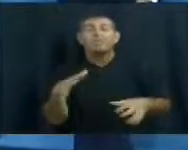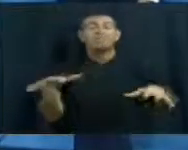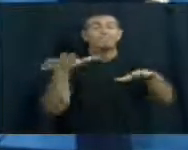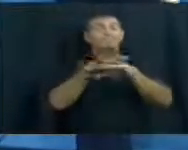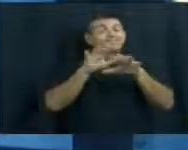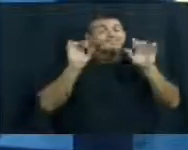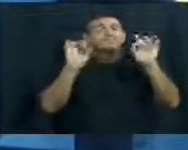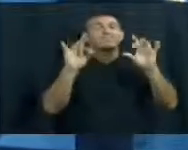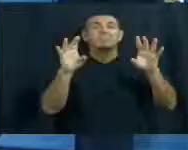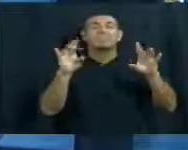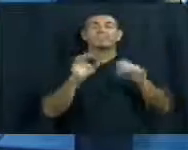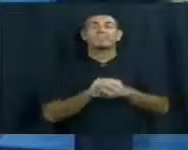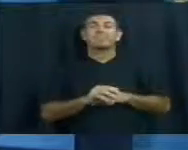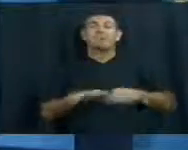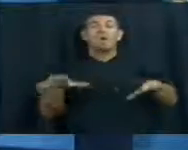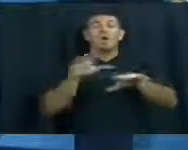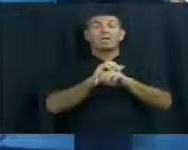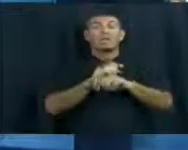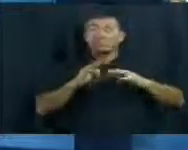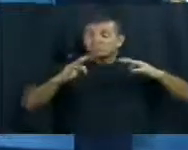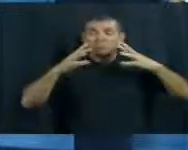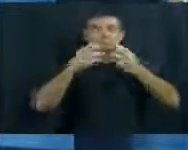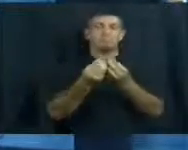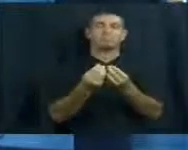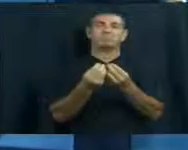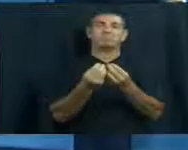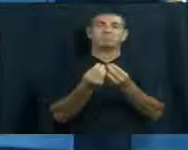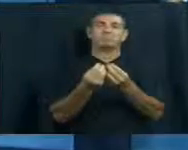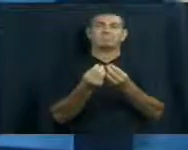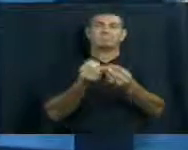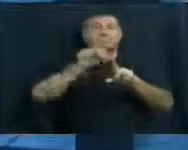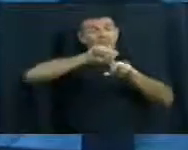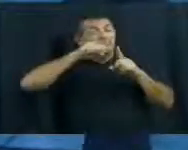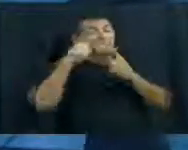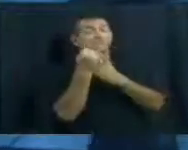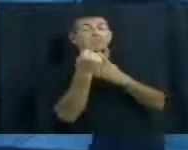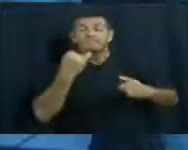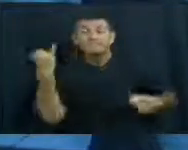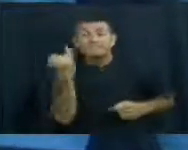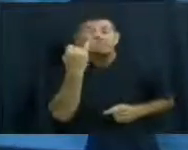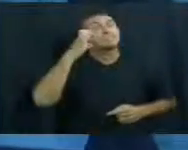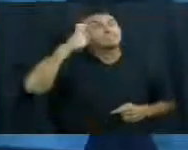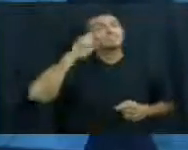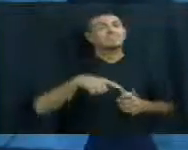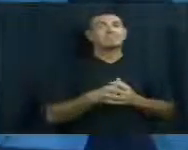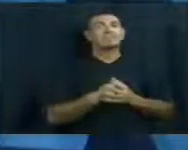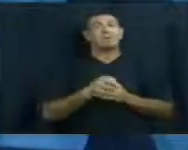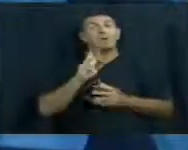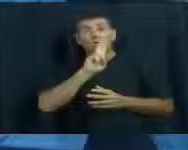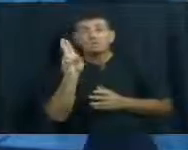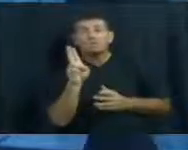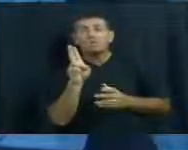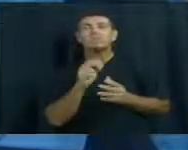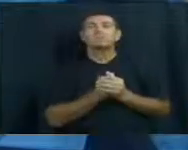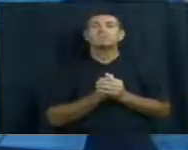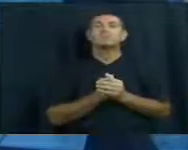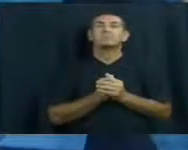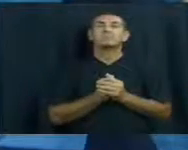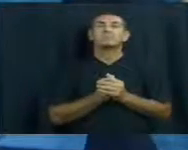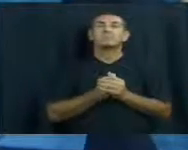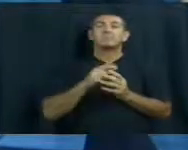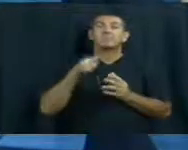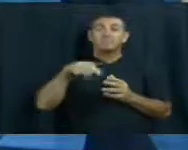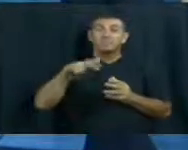carnaval tem que ter deixar um legado social, né. Já diz o nome, né, nosso amado